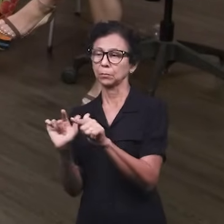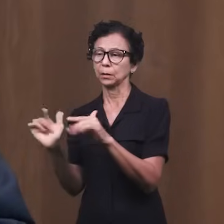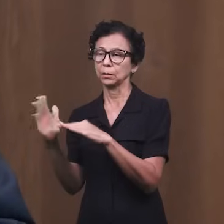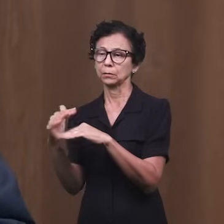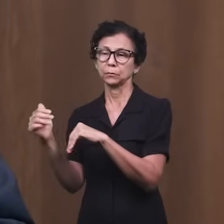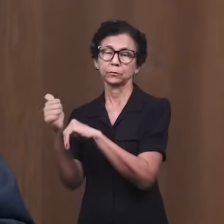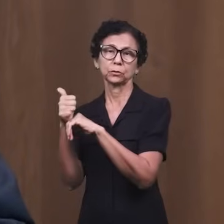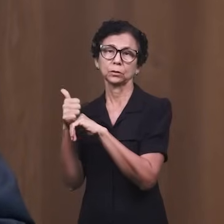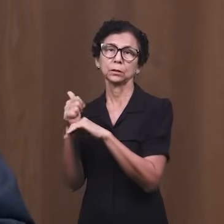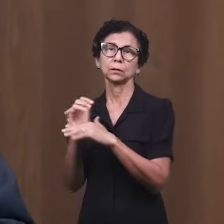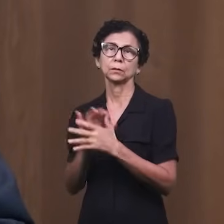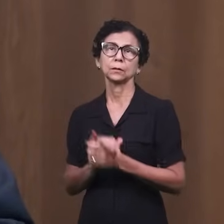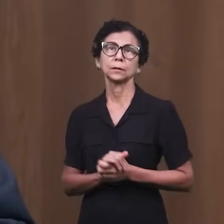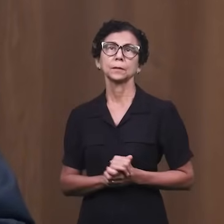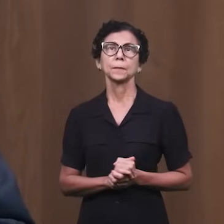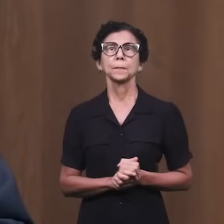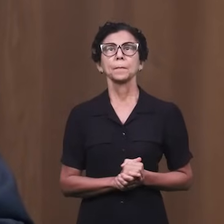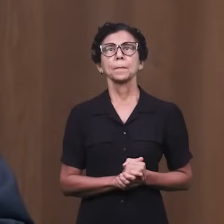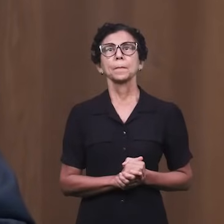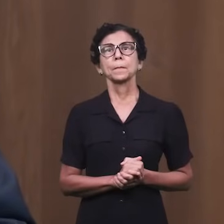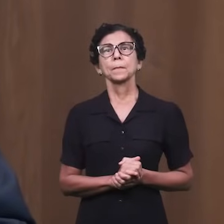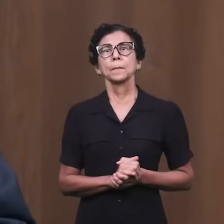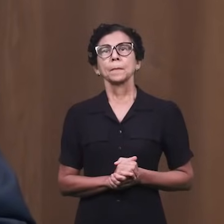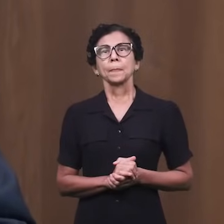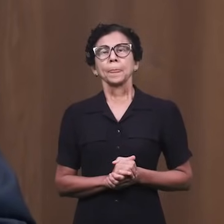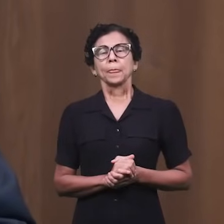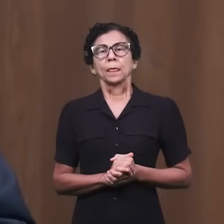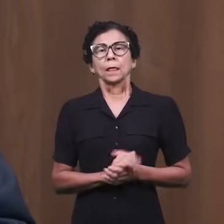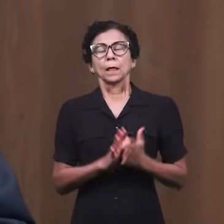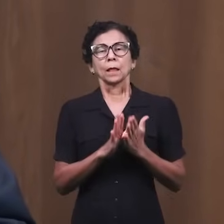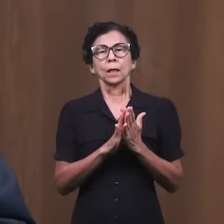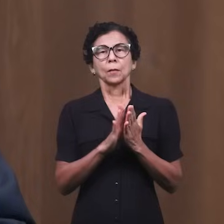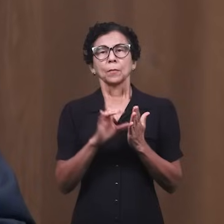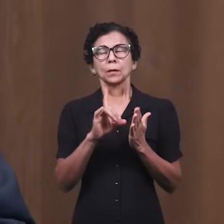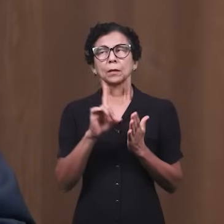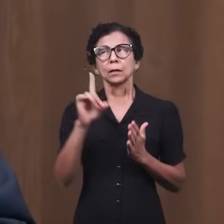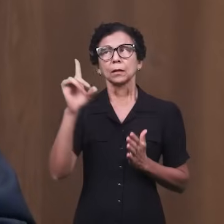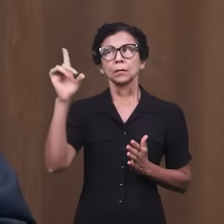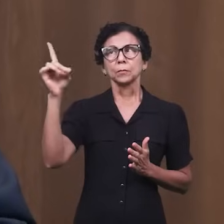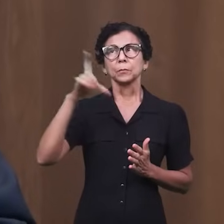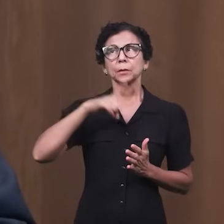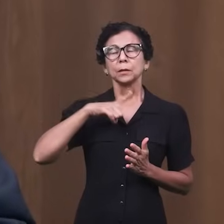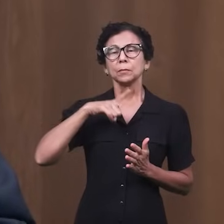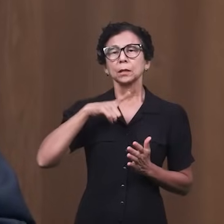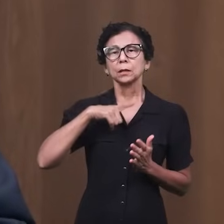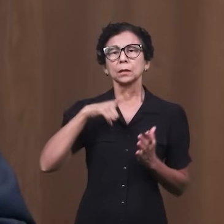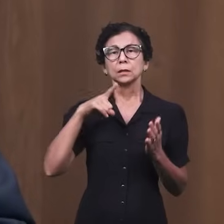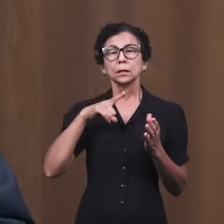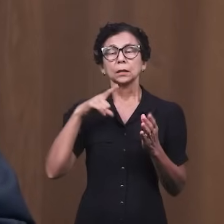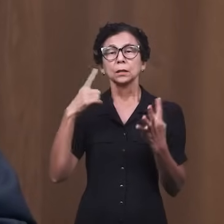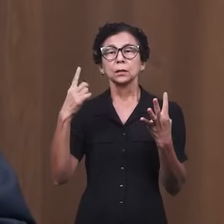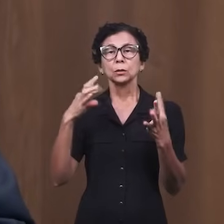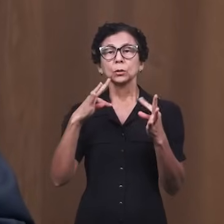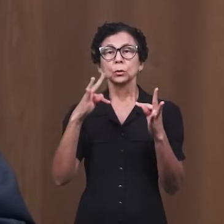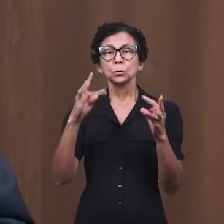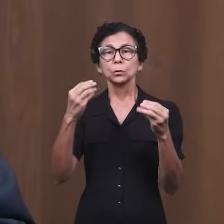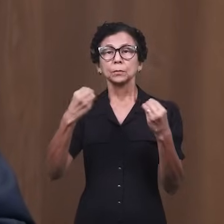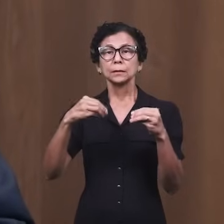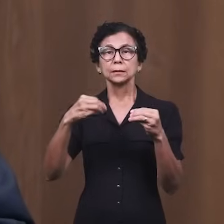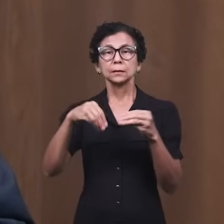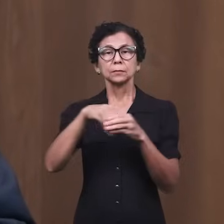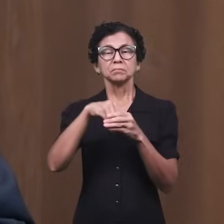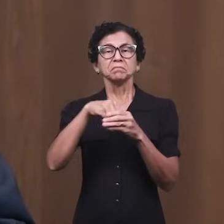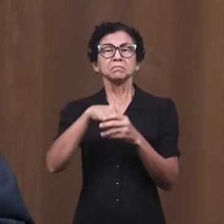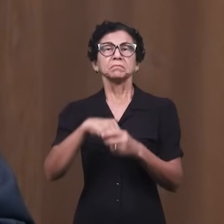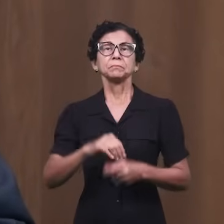na vida profissional a palavra de Deus tem eh elementos para nos enriquecer em todos os campos da nossa